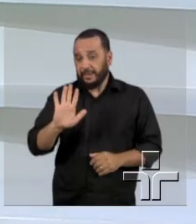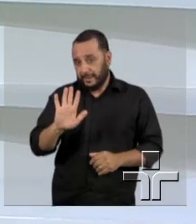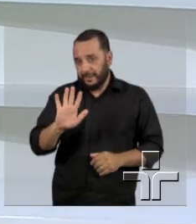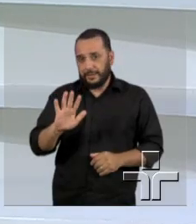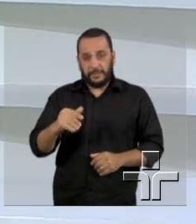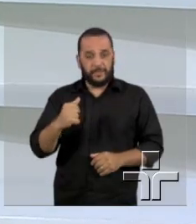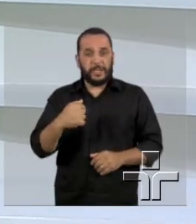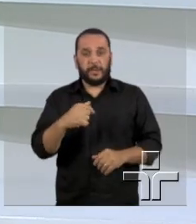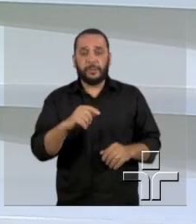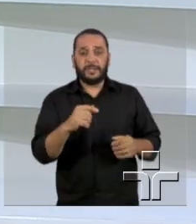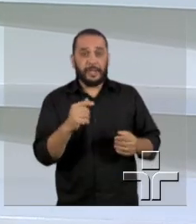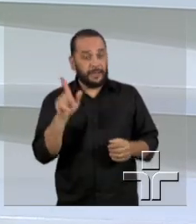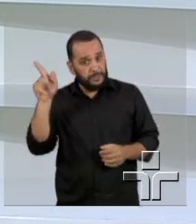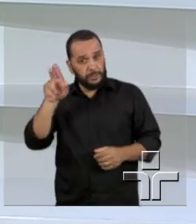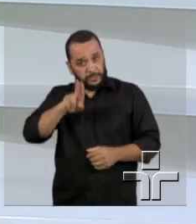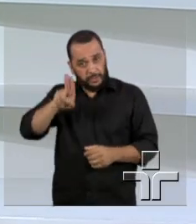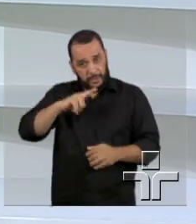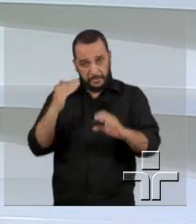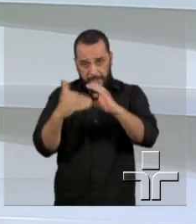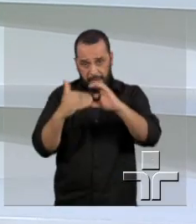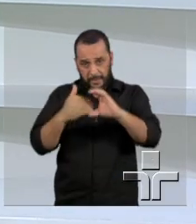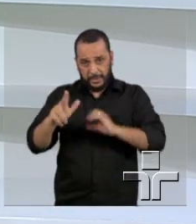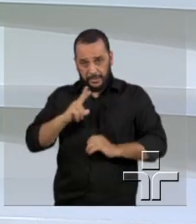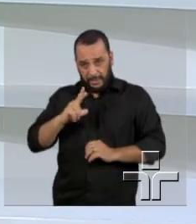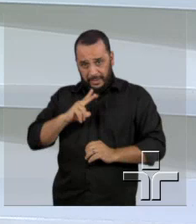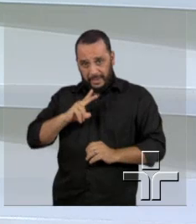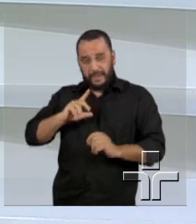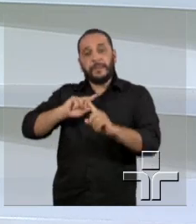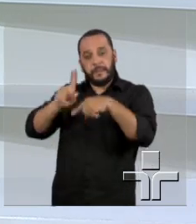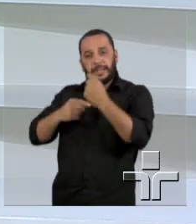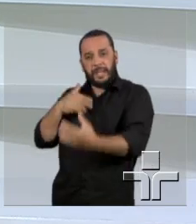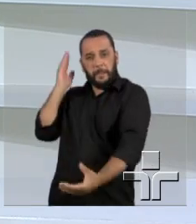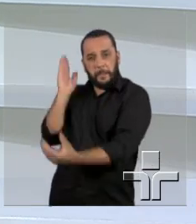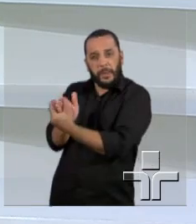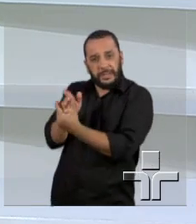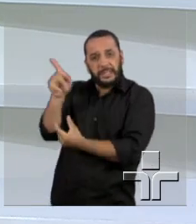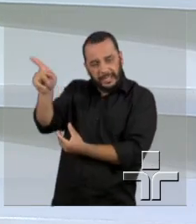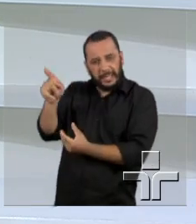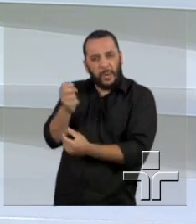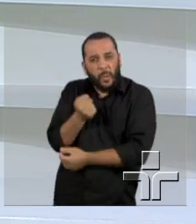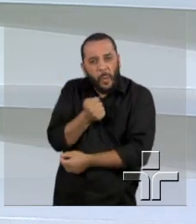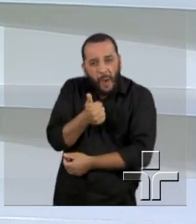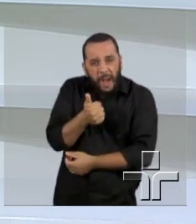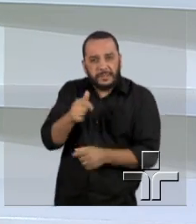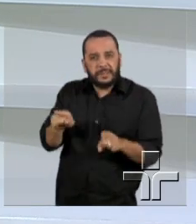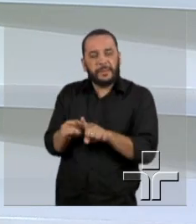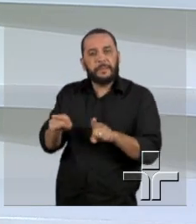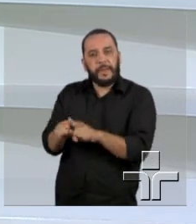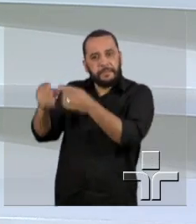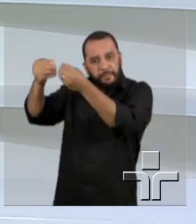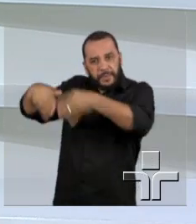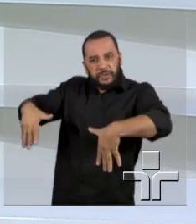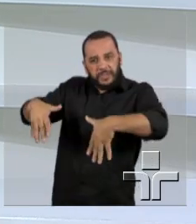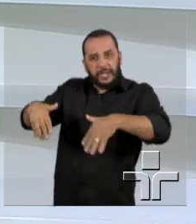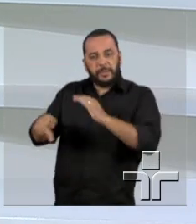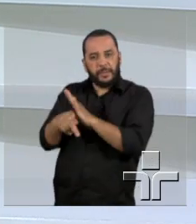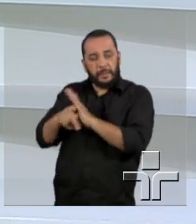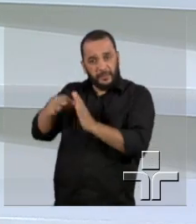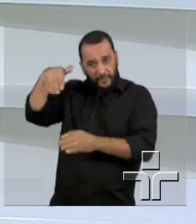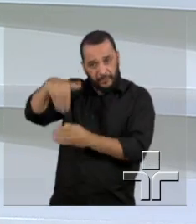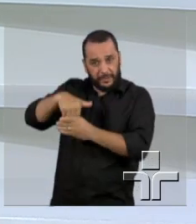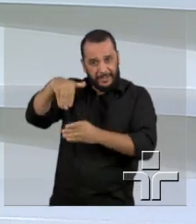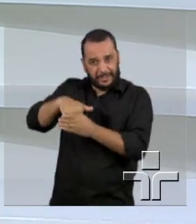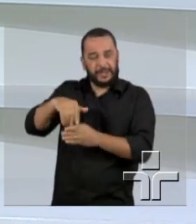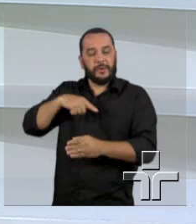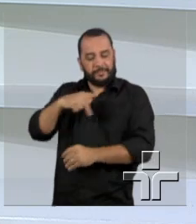e-mail particular e, por isso, ela quase foi processada criminalmente e acabou sendo prejudicada na eleição para